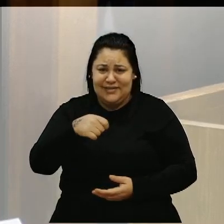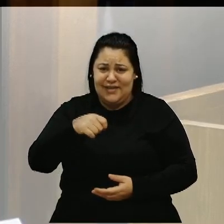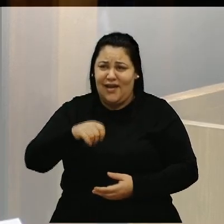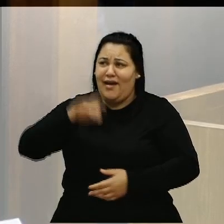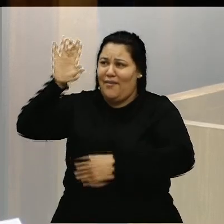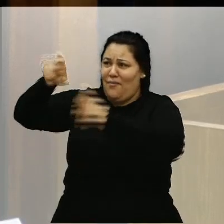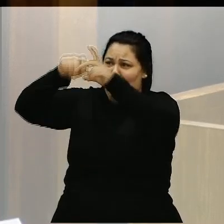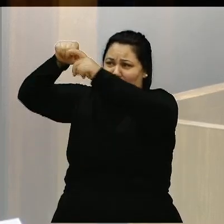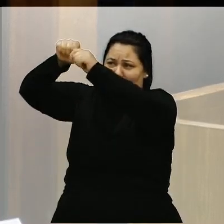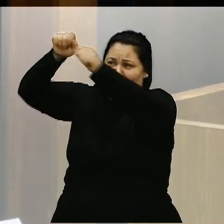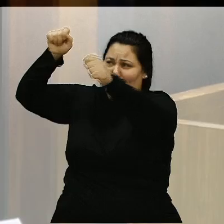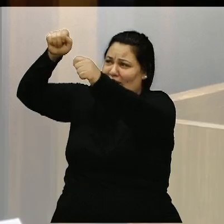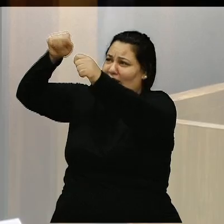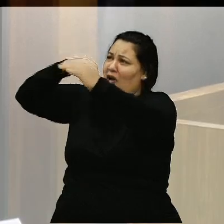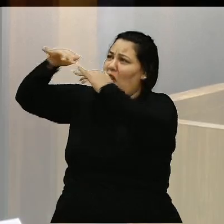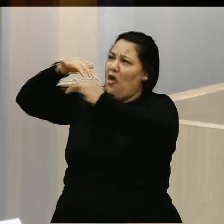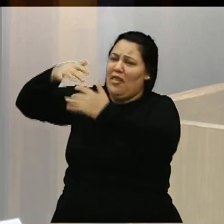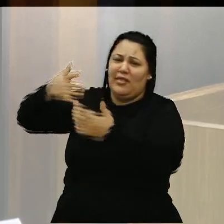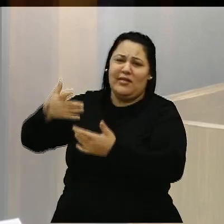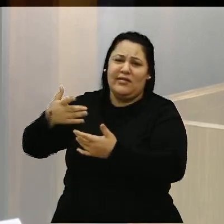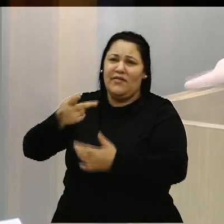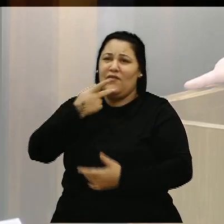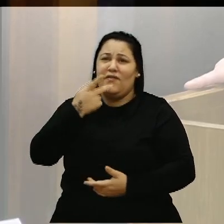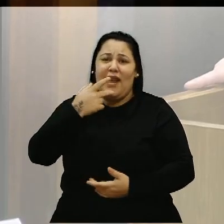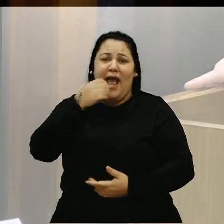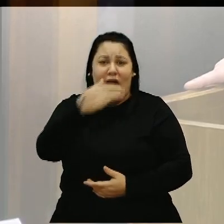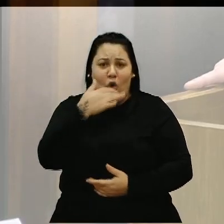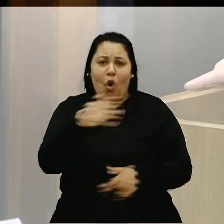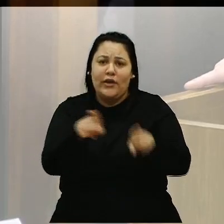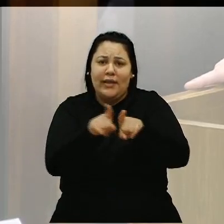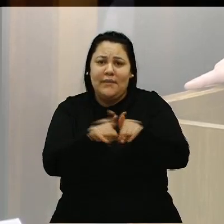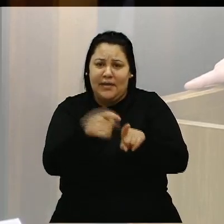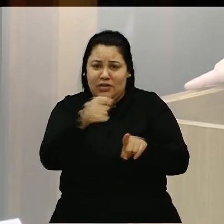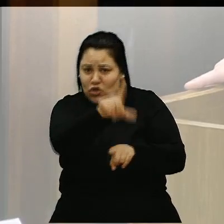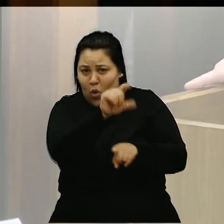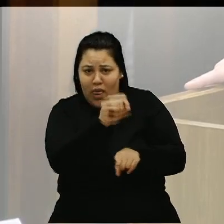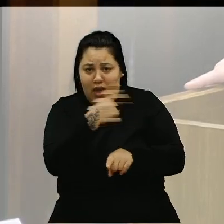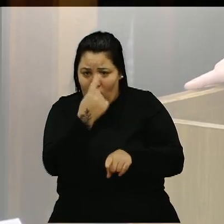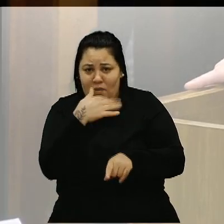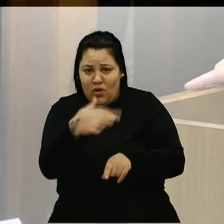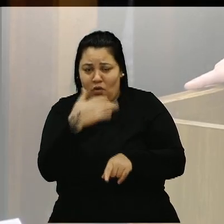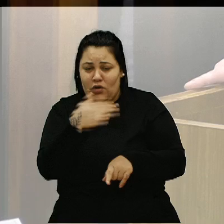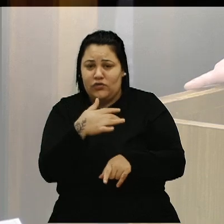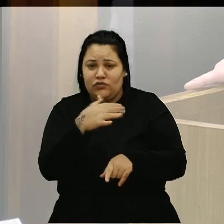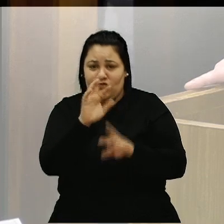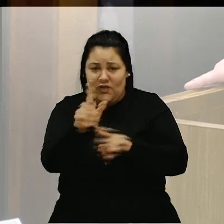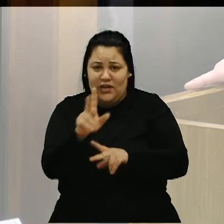fita. Daqui um pouco vão querer dizer a cor da fita que o cara tem que amarrar no poste.